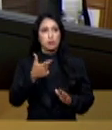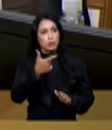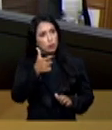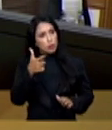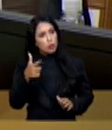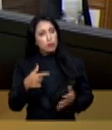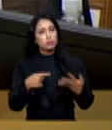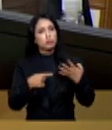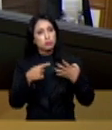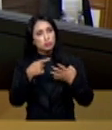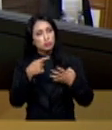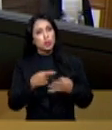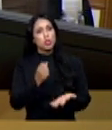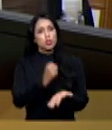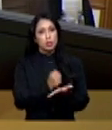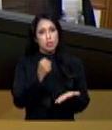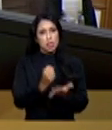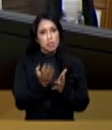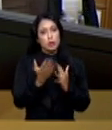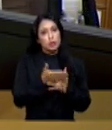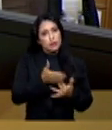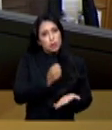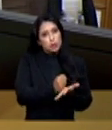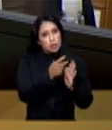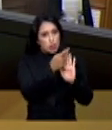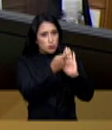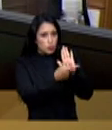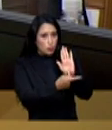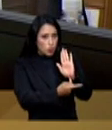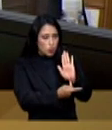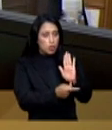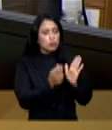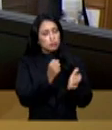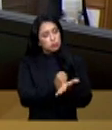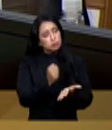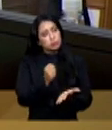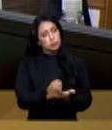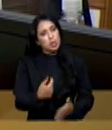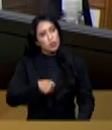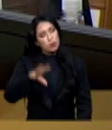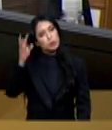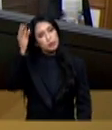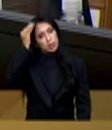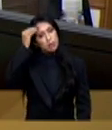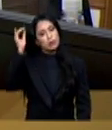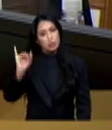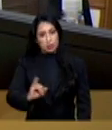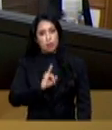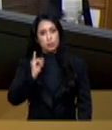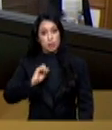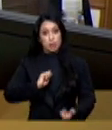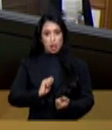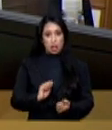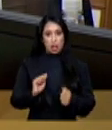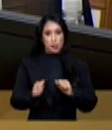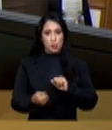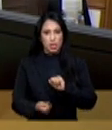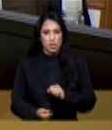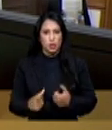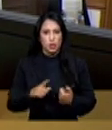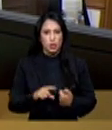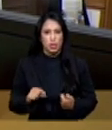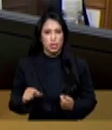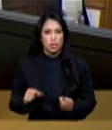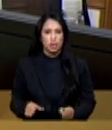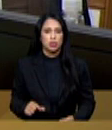aquela que se dá por meio de contratos de programa e compra ser necessária a adaptação dos